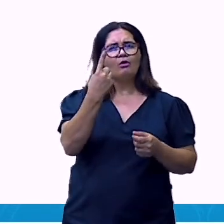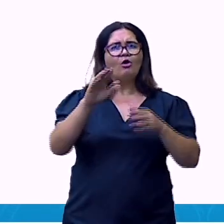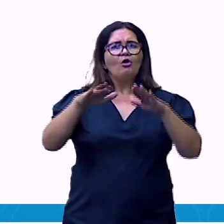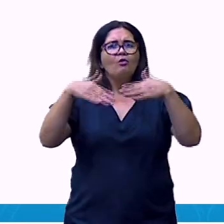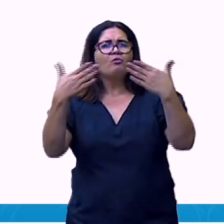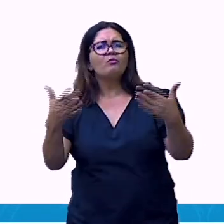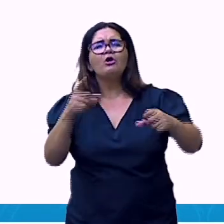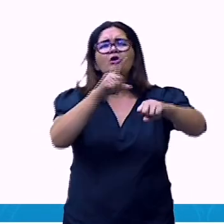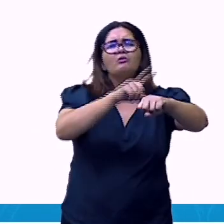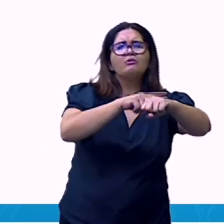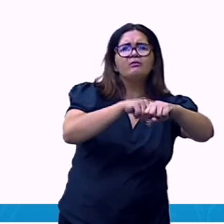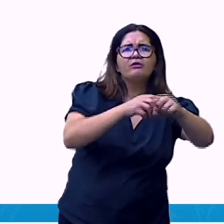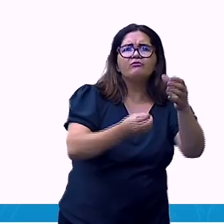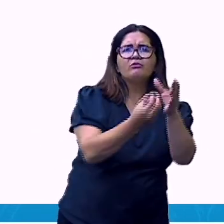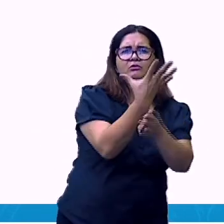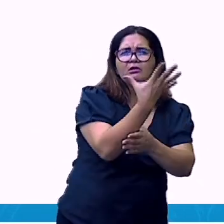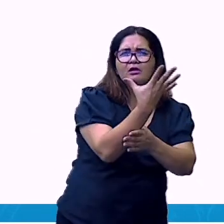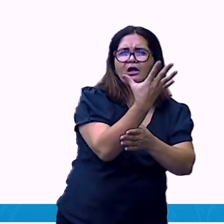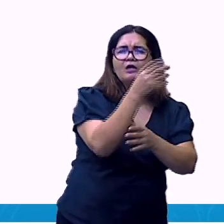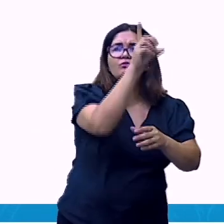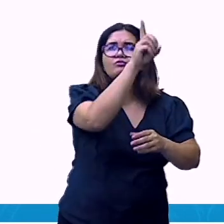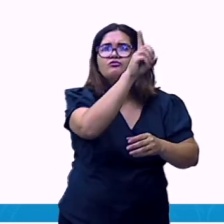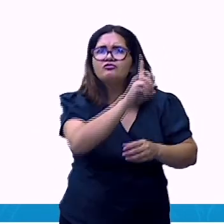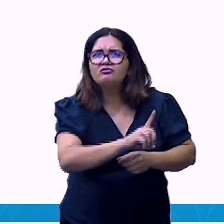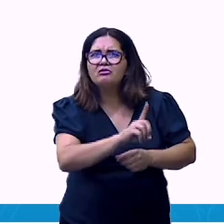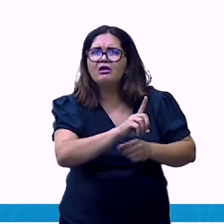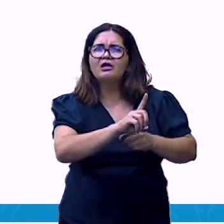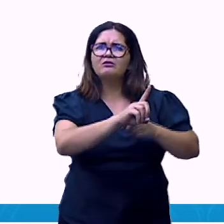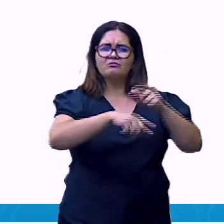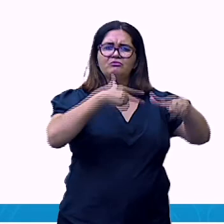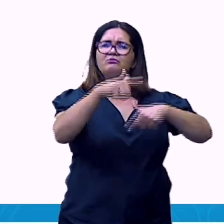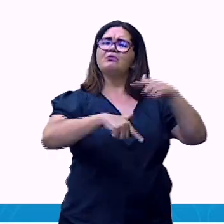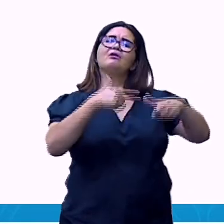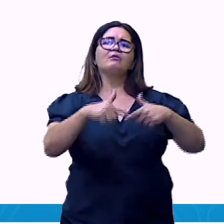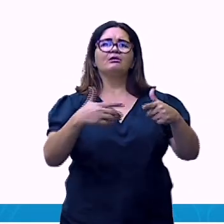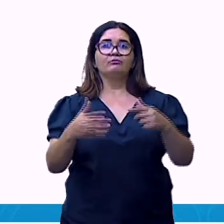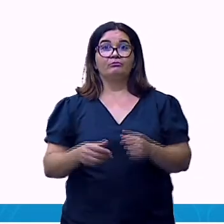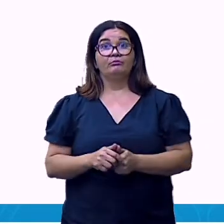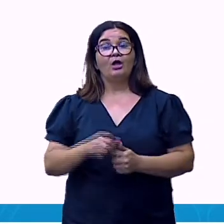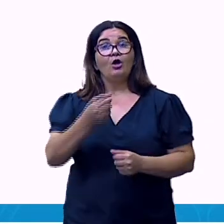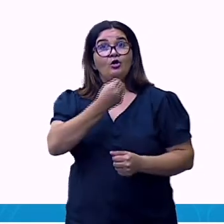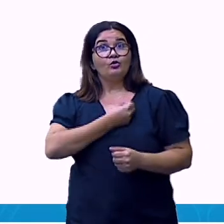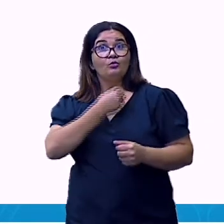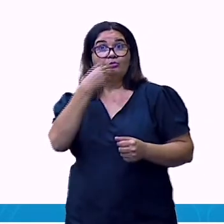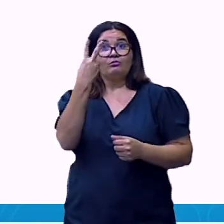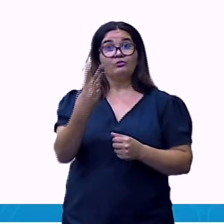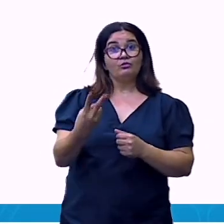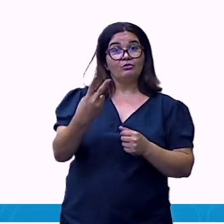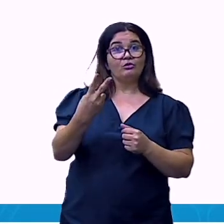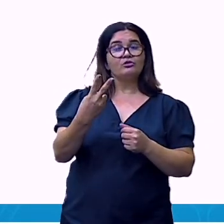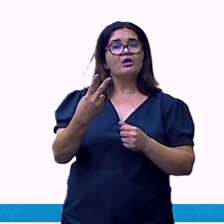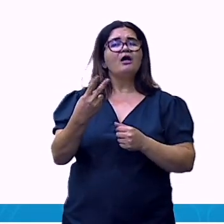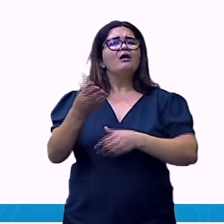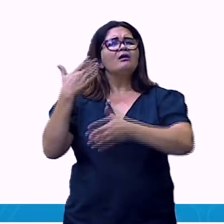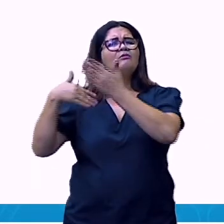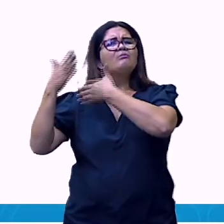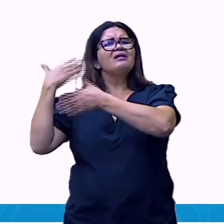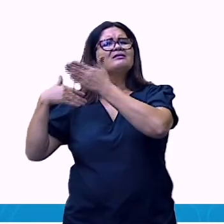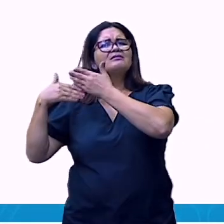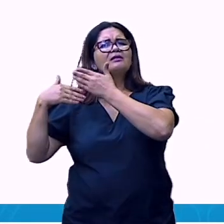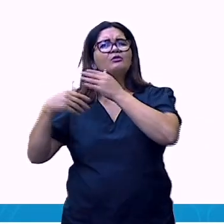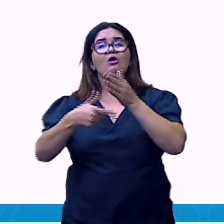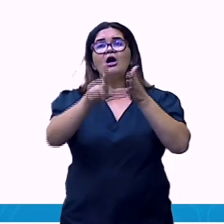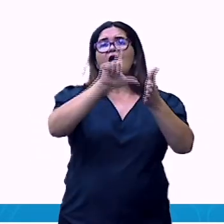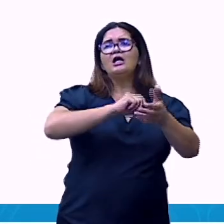direitos trabalhistas? 2. Porque era comum, antes de 1980, que